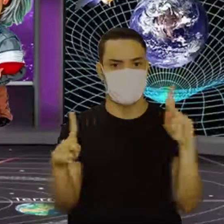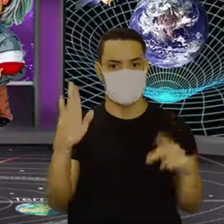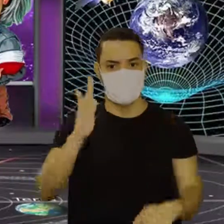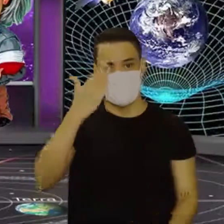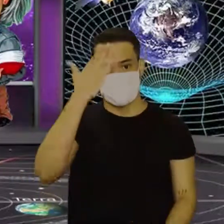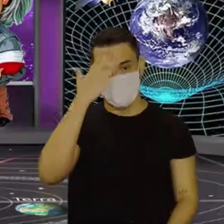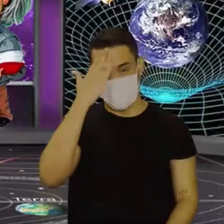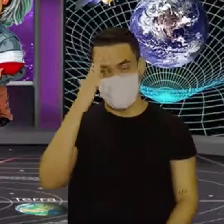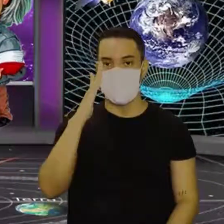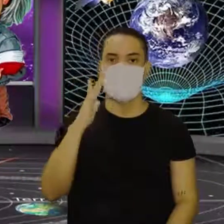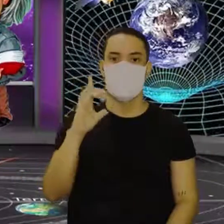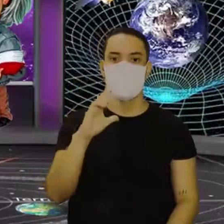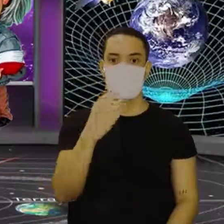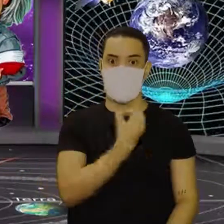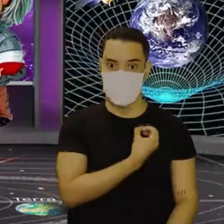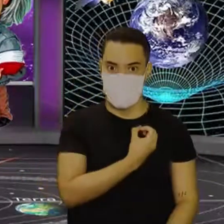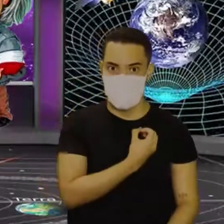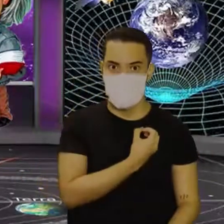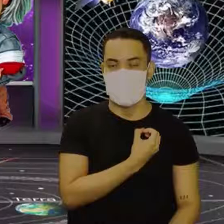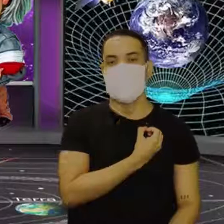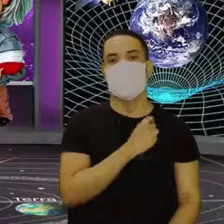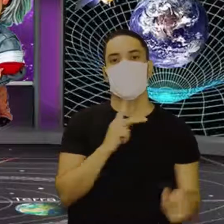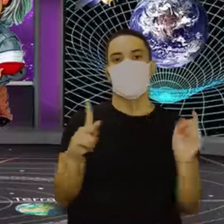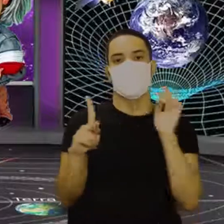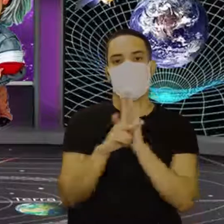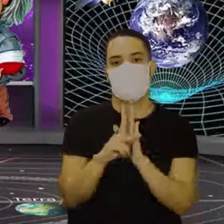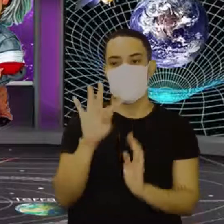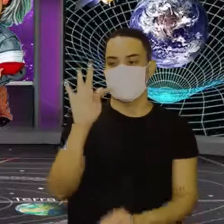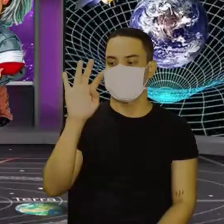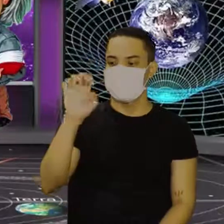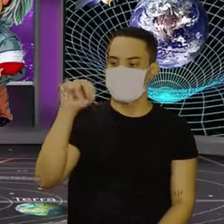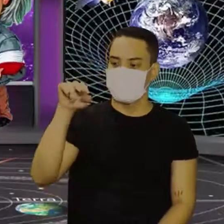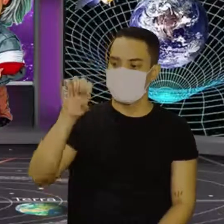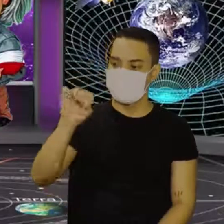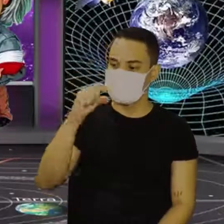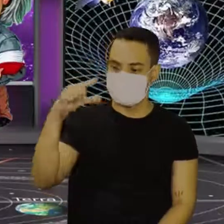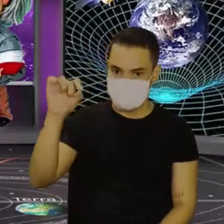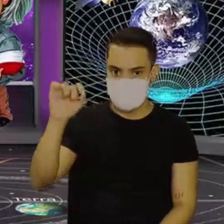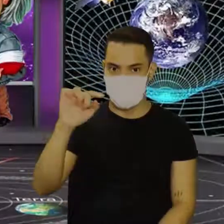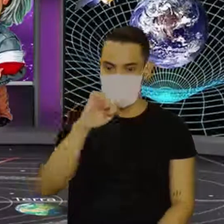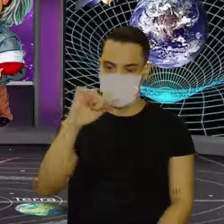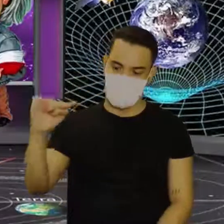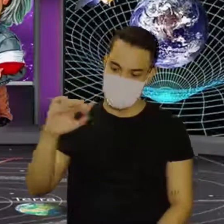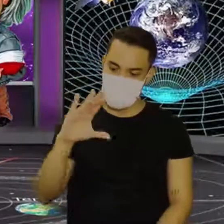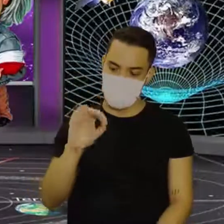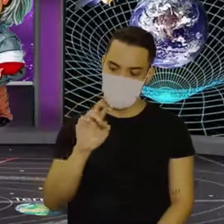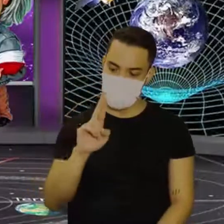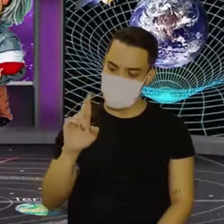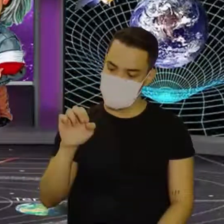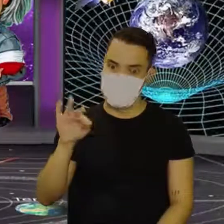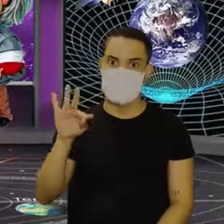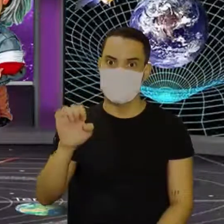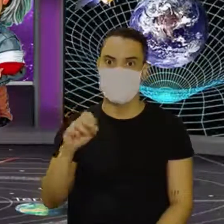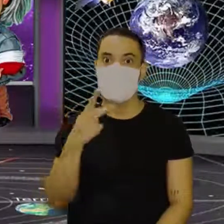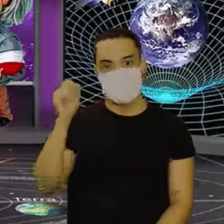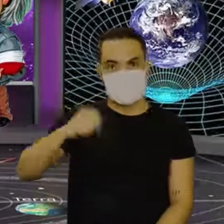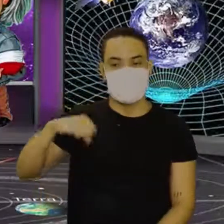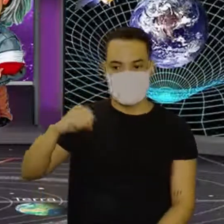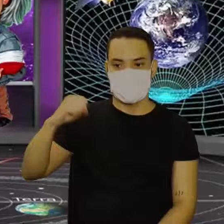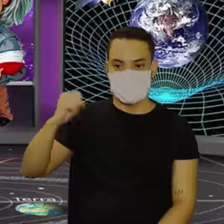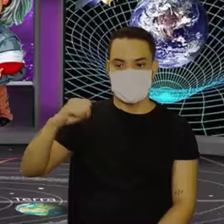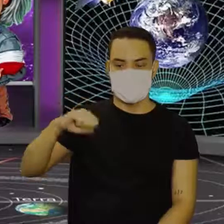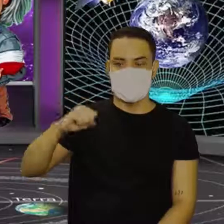vocês, o valor da tensão e o valor da corrente, vamos supor que você fez o exercício e deu 5. O resistor é 5